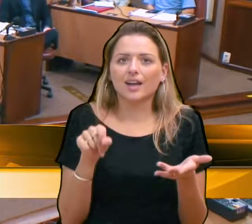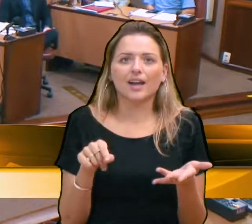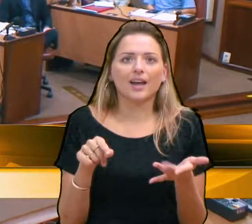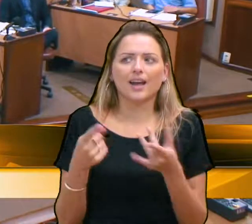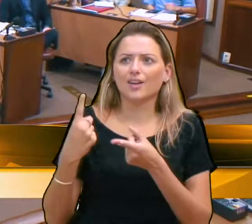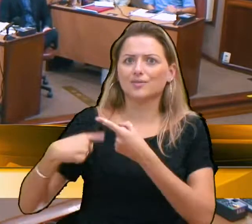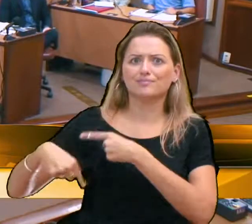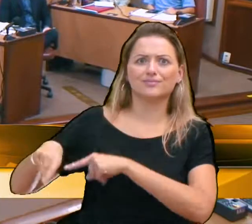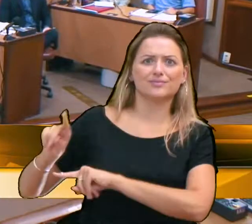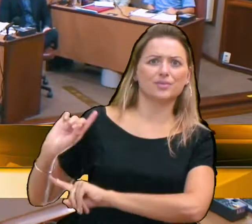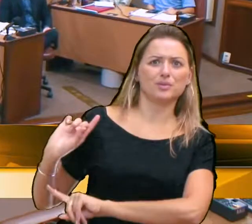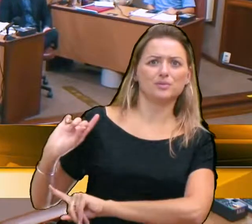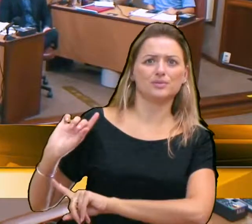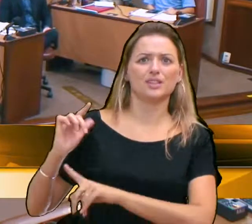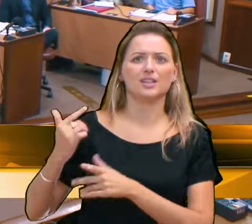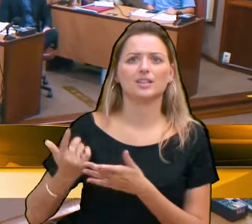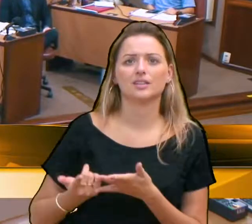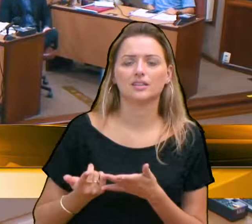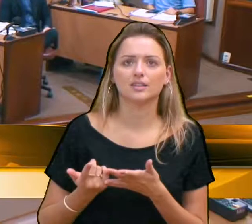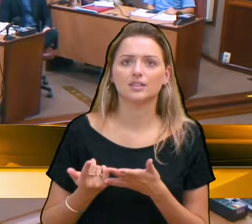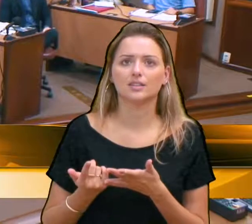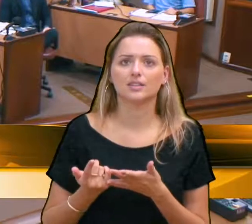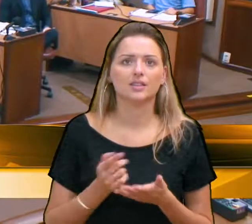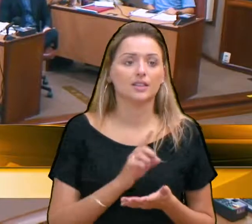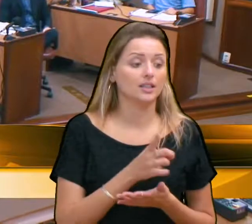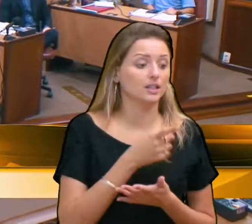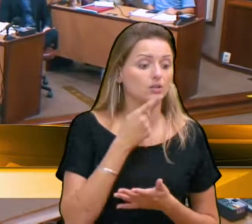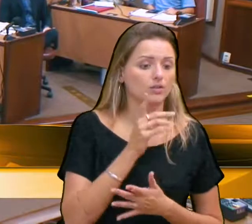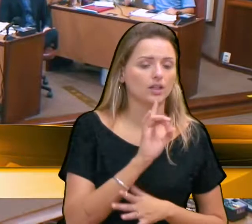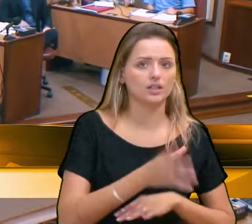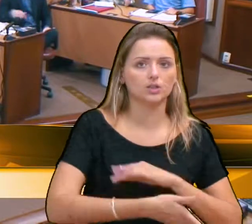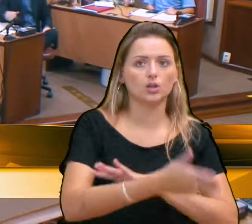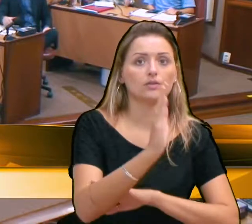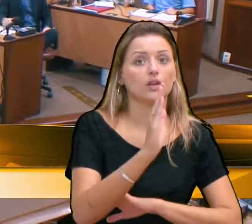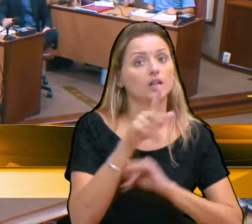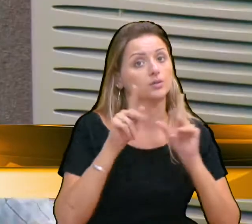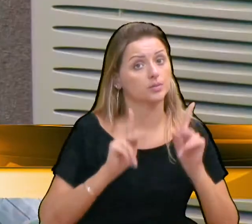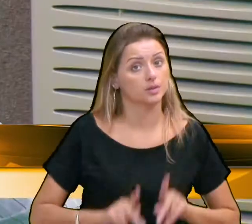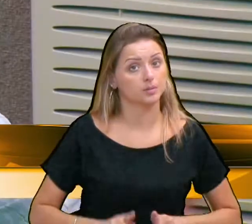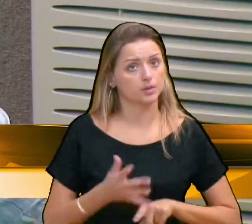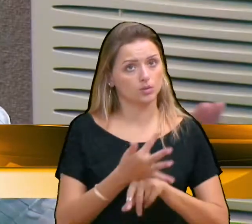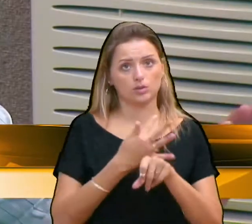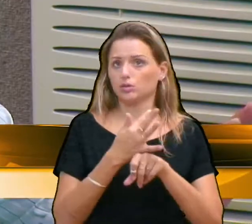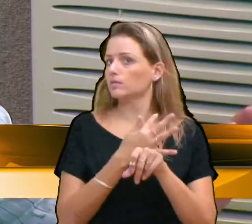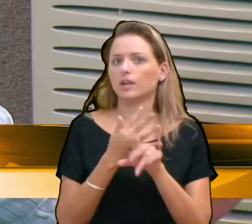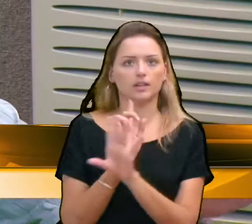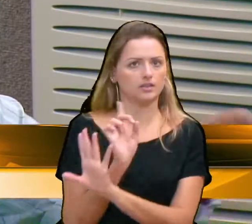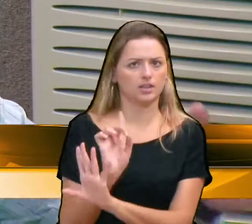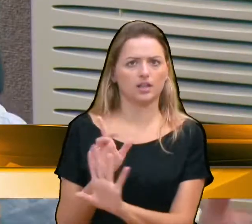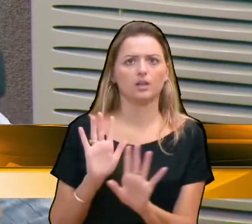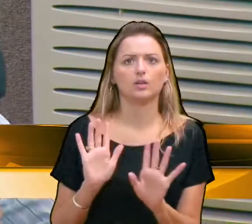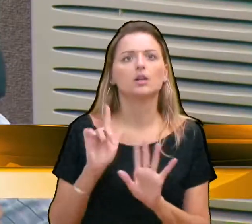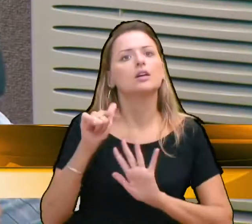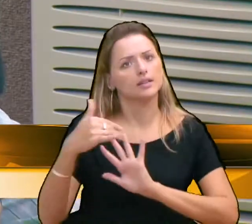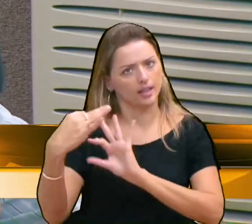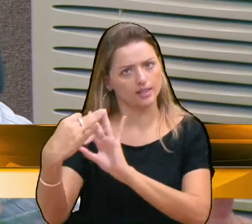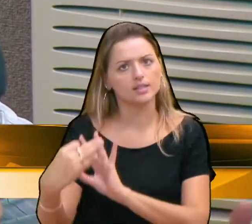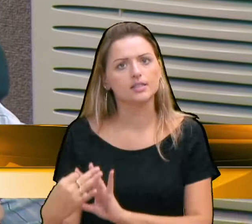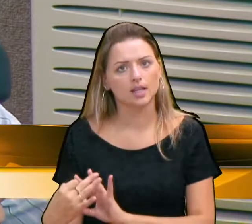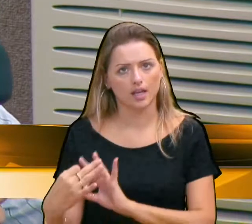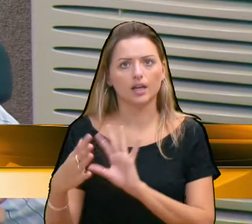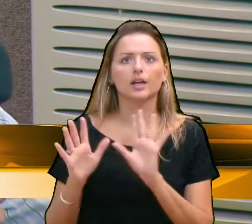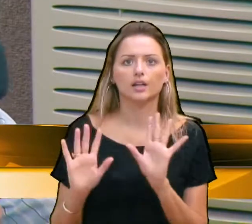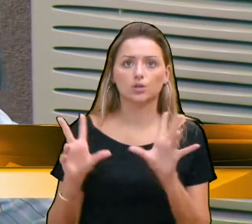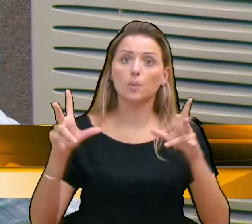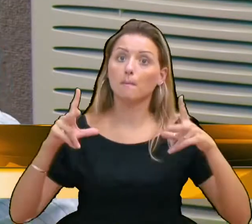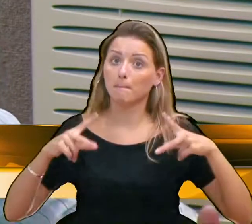para trás. E a gente nem fala aqui de quem vai viajar para sair de férias. Tranquilo. Sabe? Que é justo,